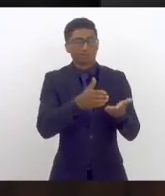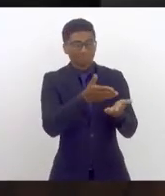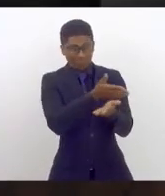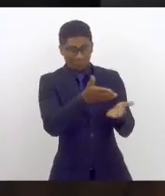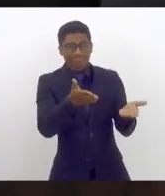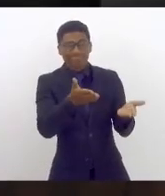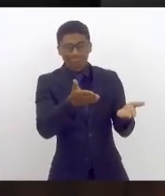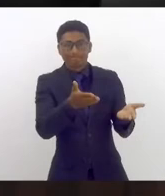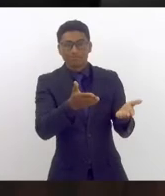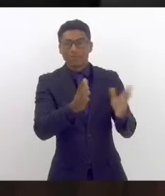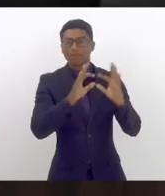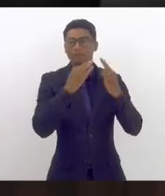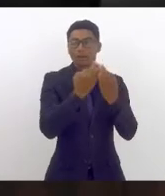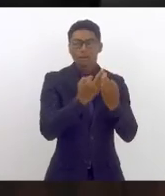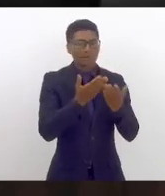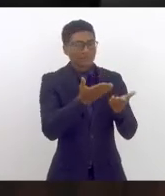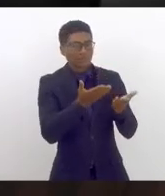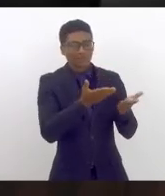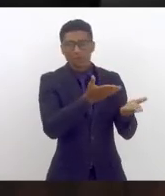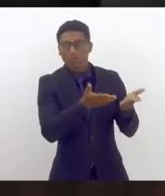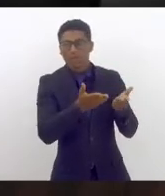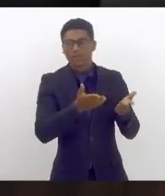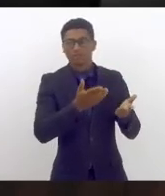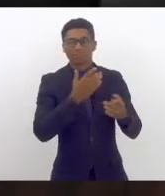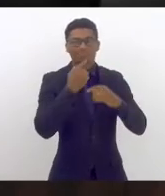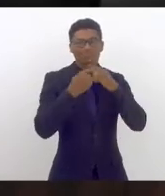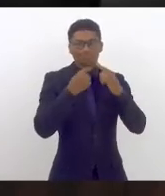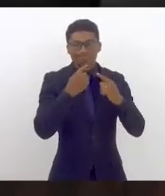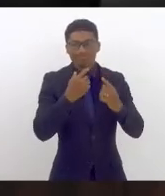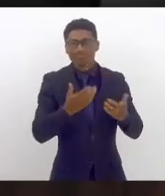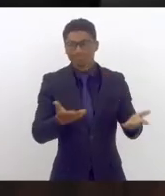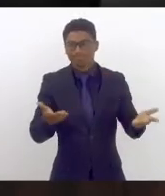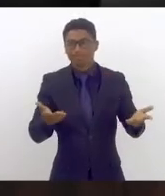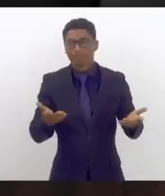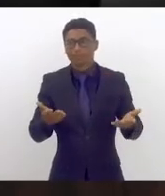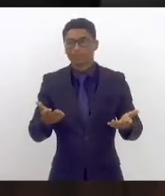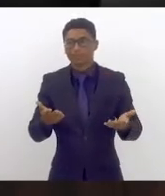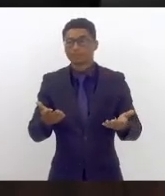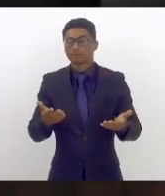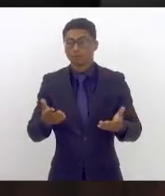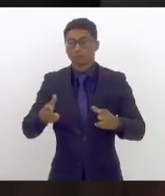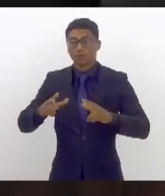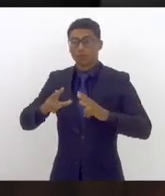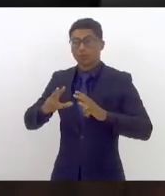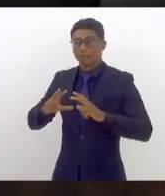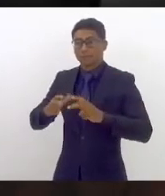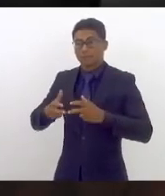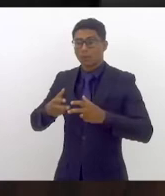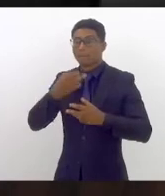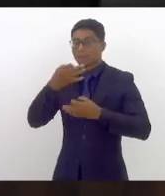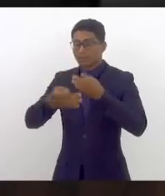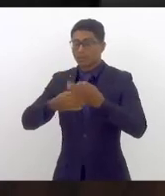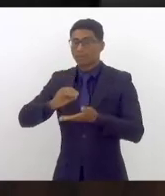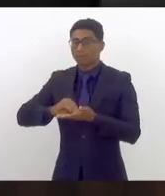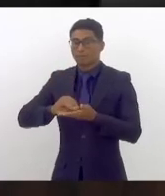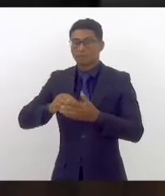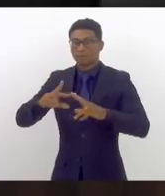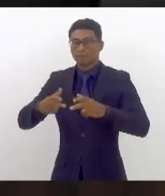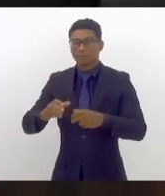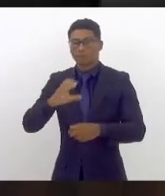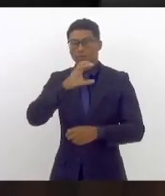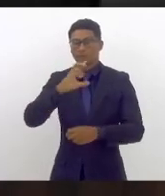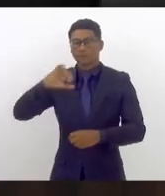familiares impeditivas da manutenção da convivência vendendo de pareceres das comissões de construção justiça